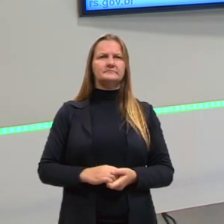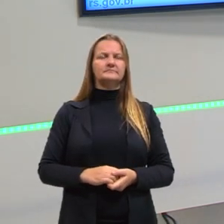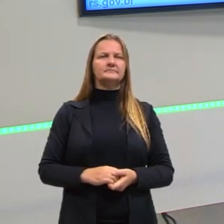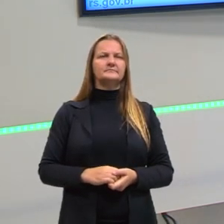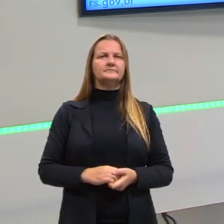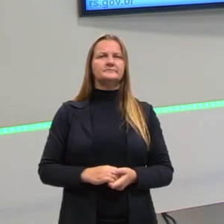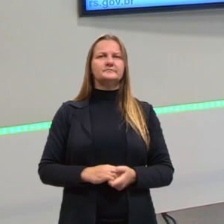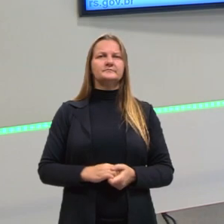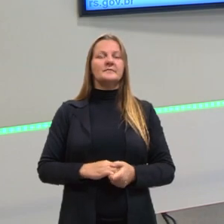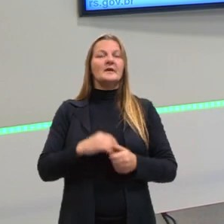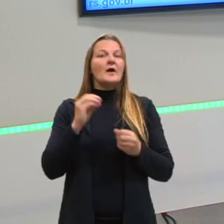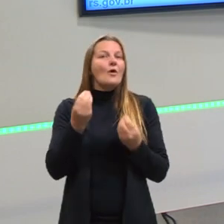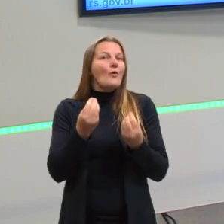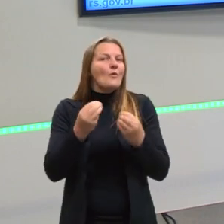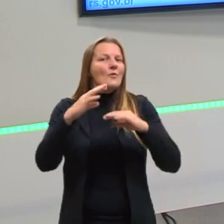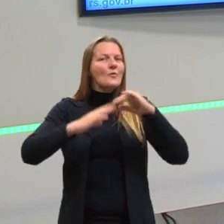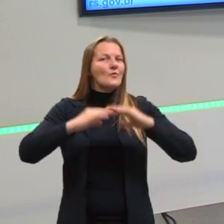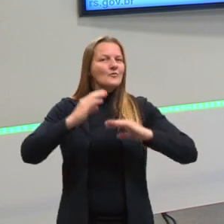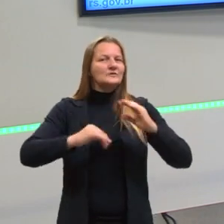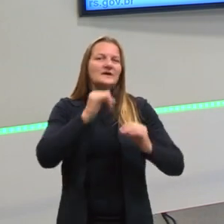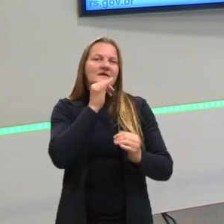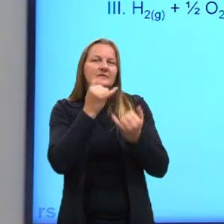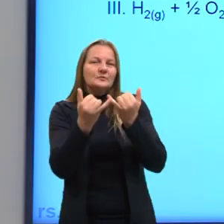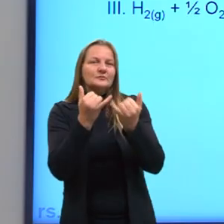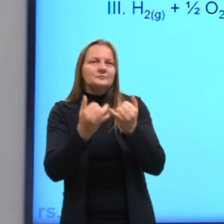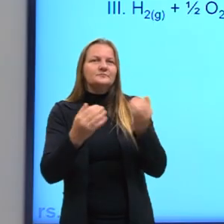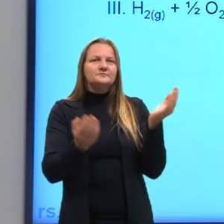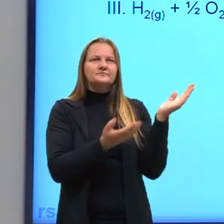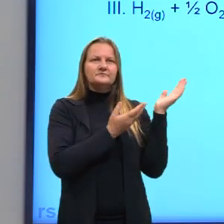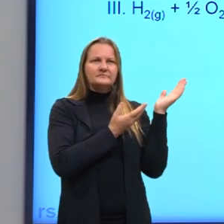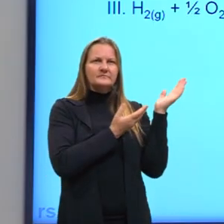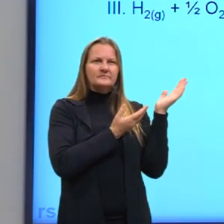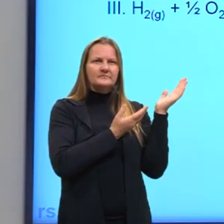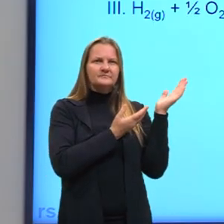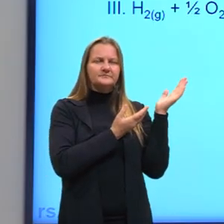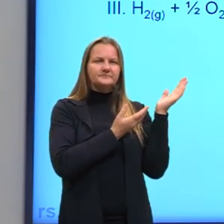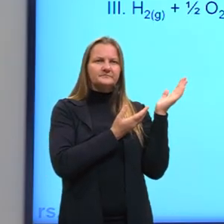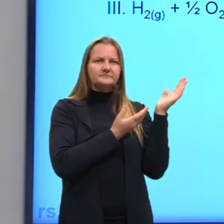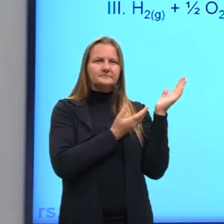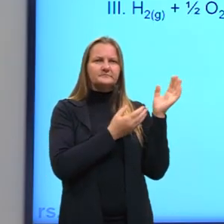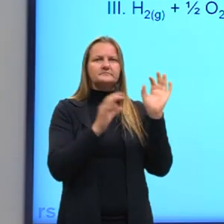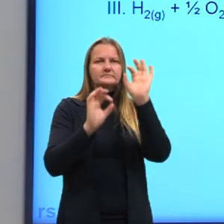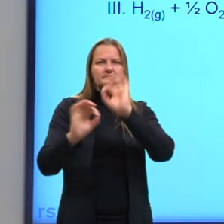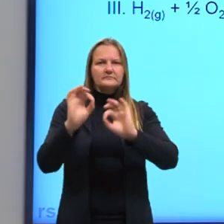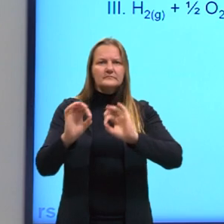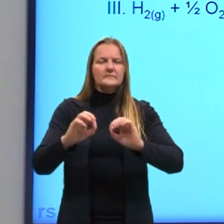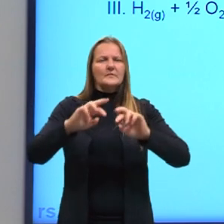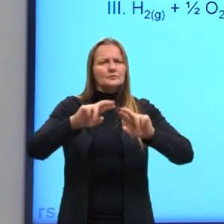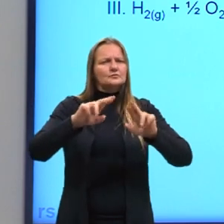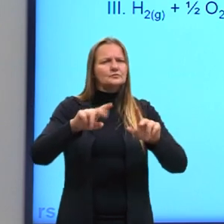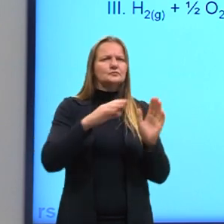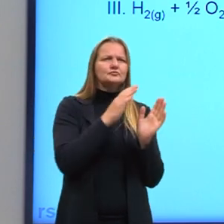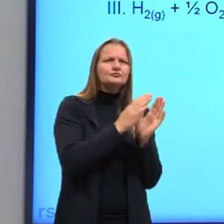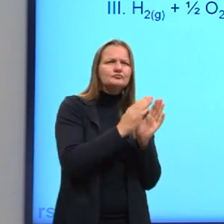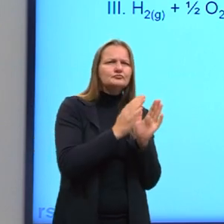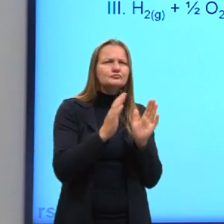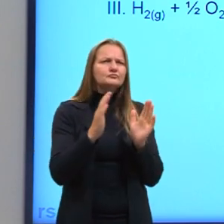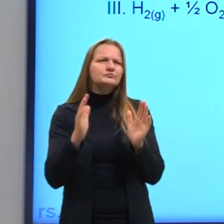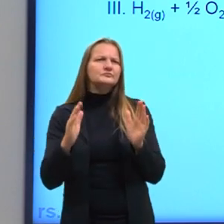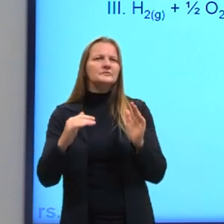bom então para nós aplicarmos um exemplo eu trouxe ele já todo elaborado Por que são vários passos